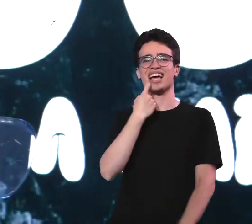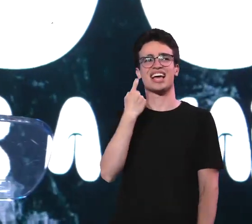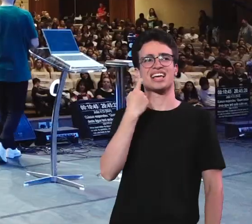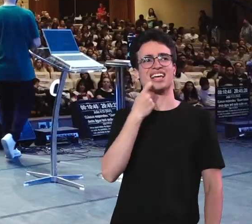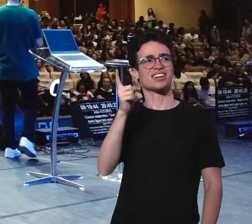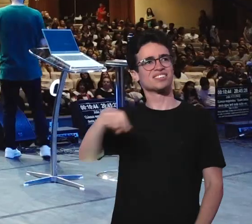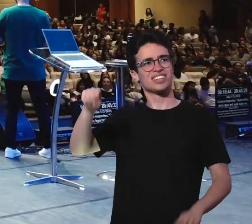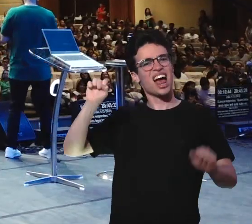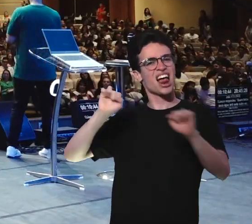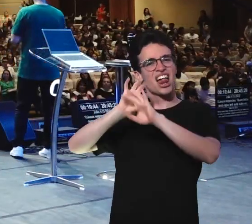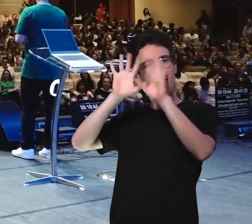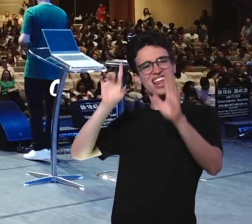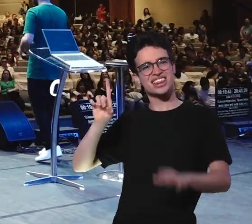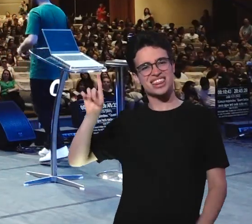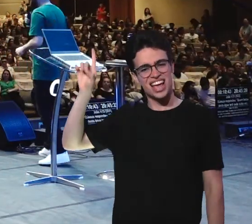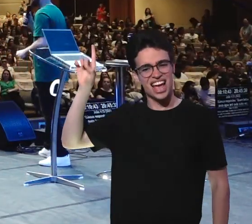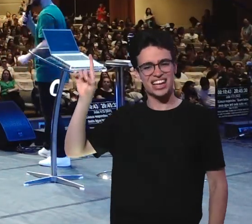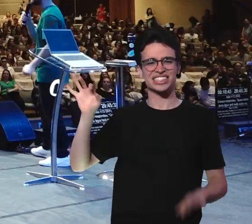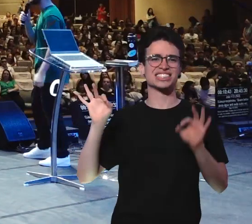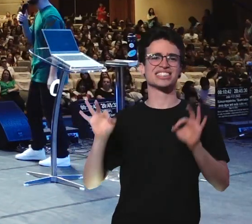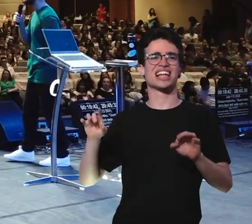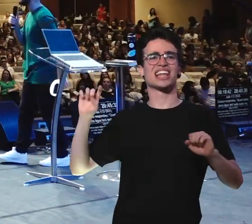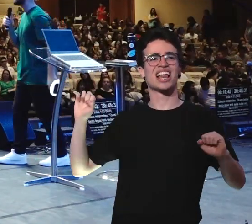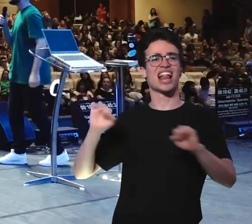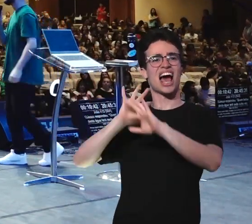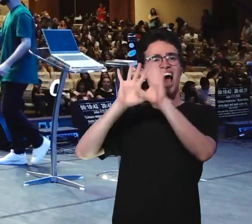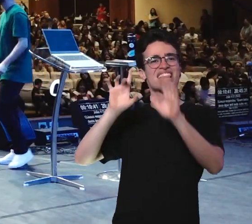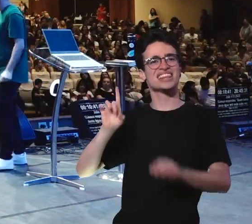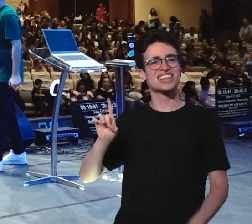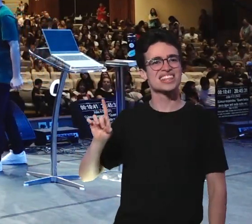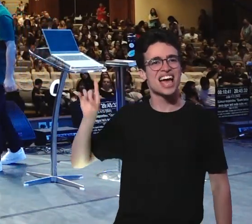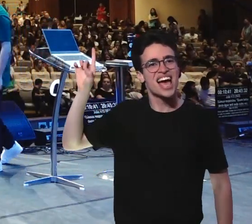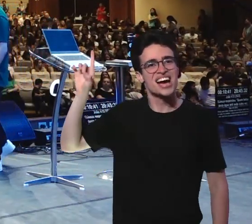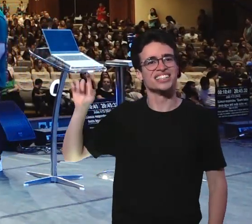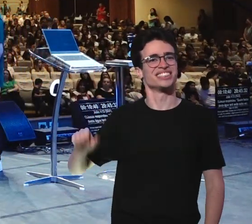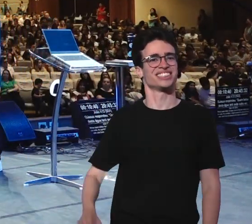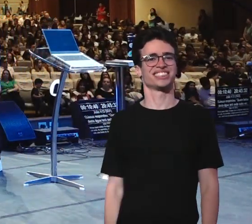Senhor? Glória a Deus!